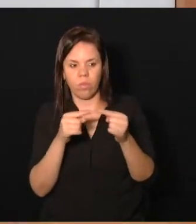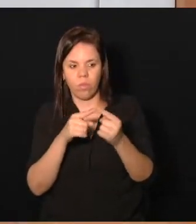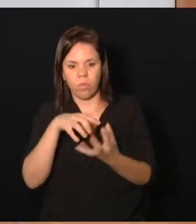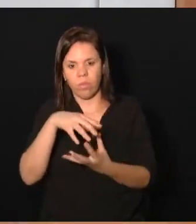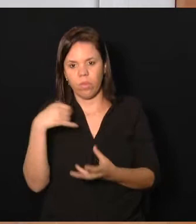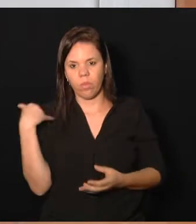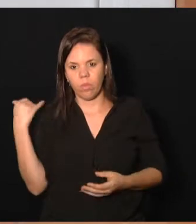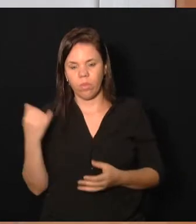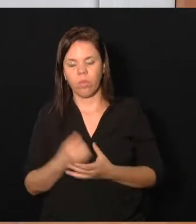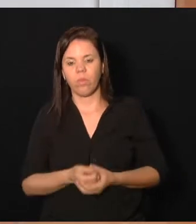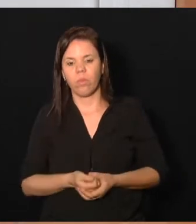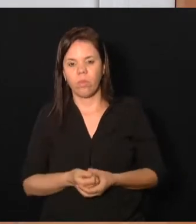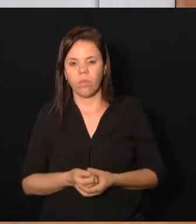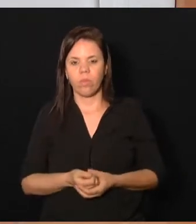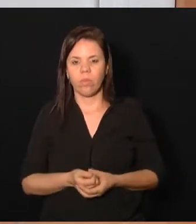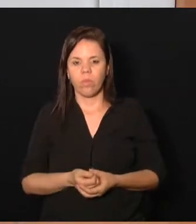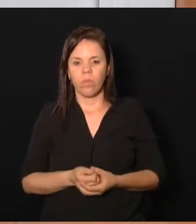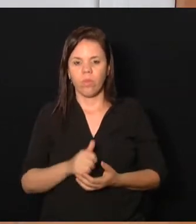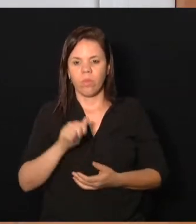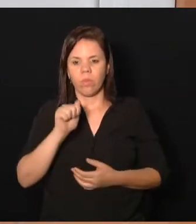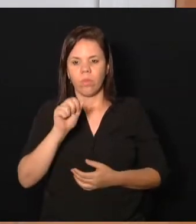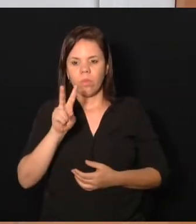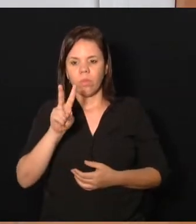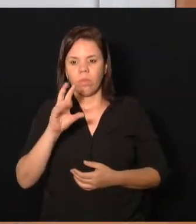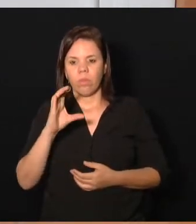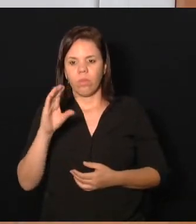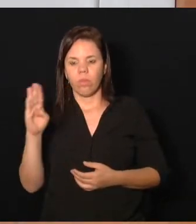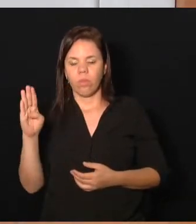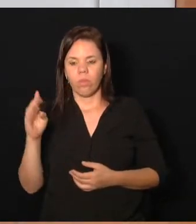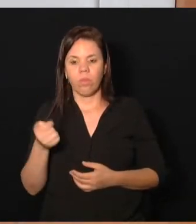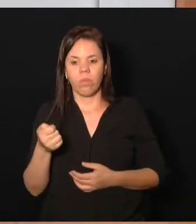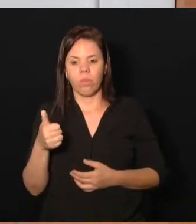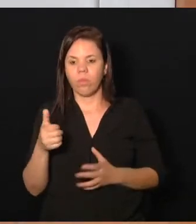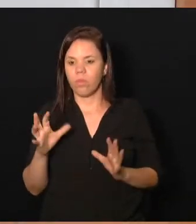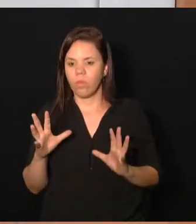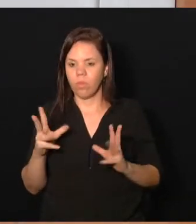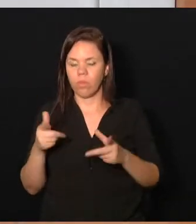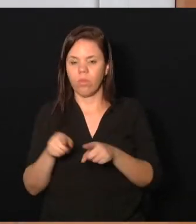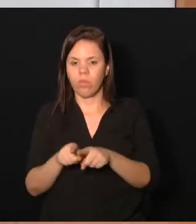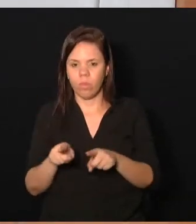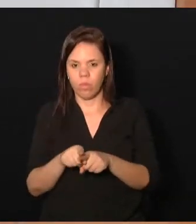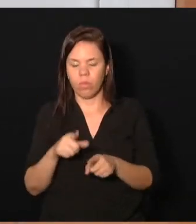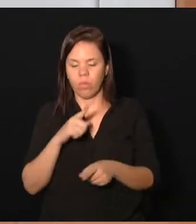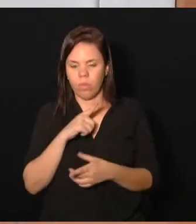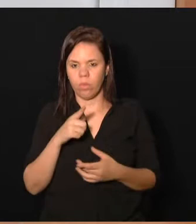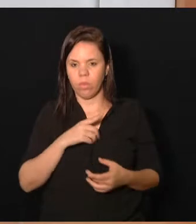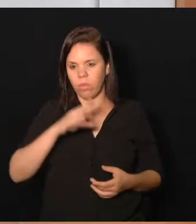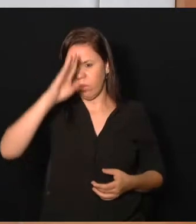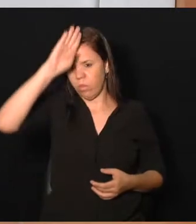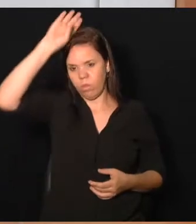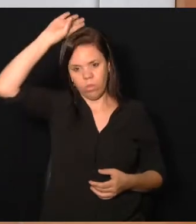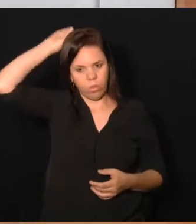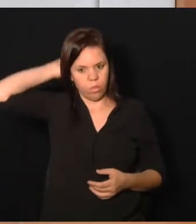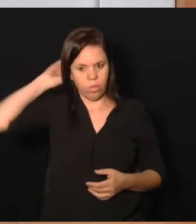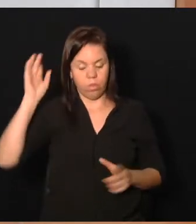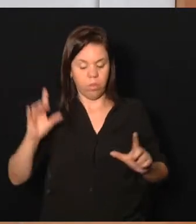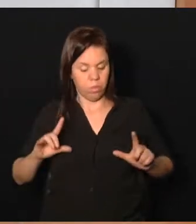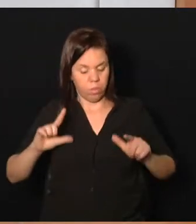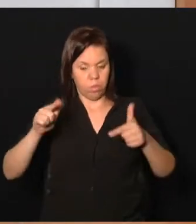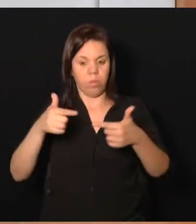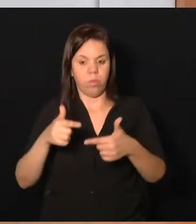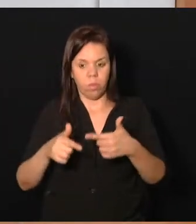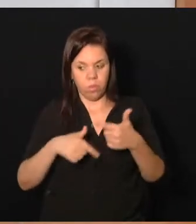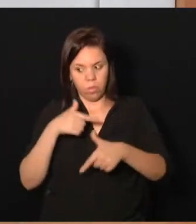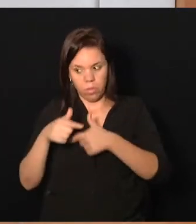O AVCB, quase todas têm. O Corpo de Bombeiros hoje atua melhor do que o